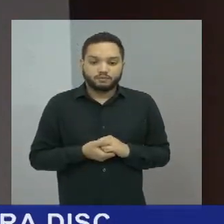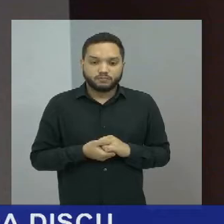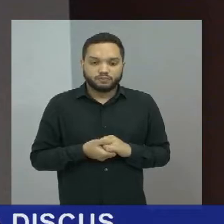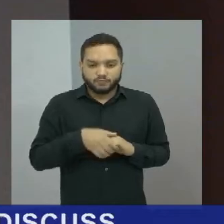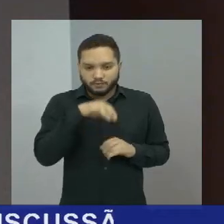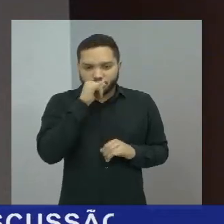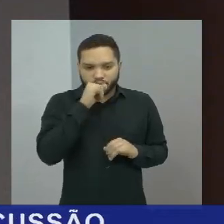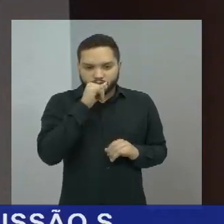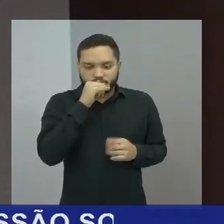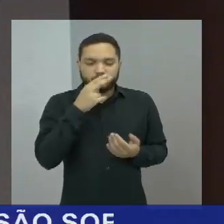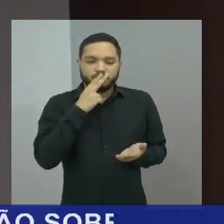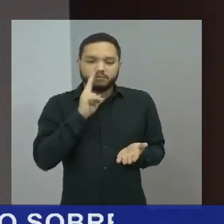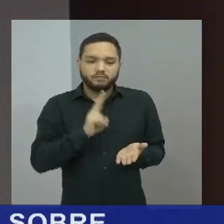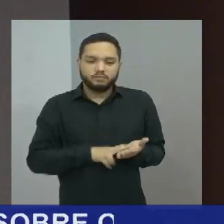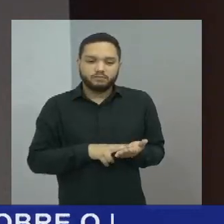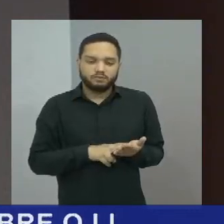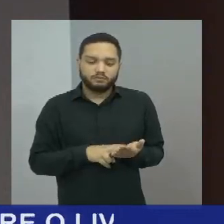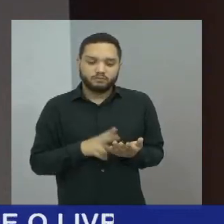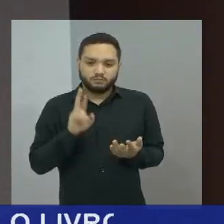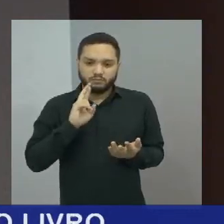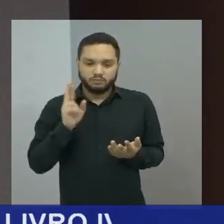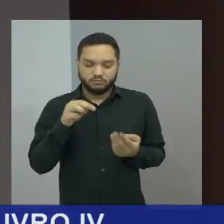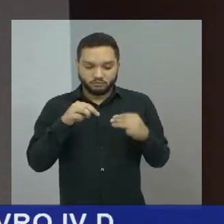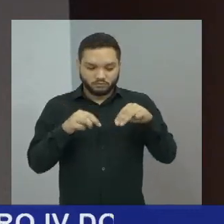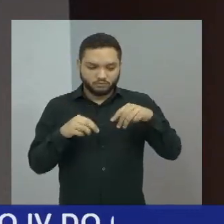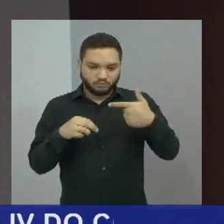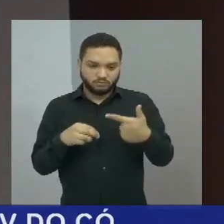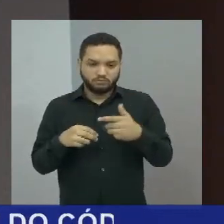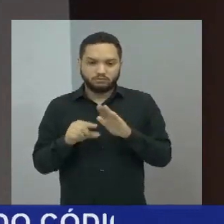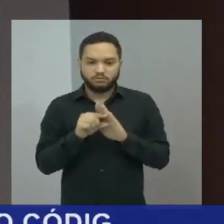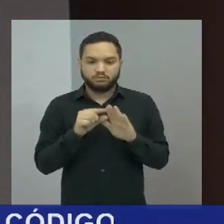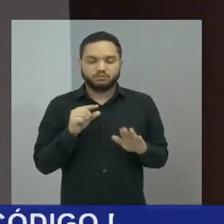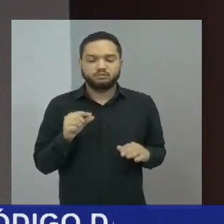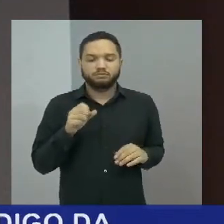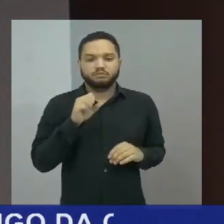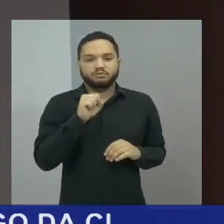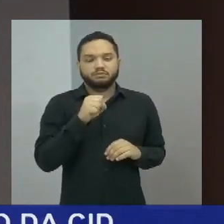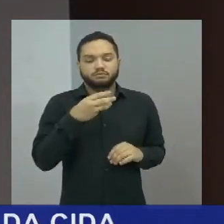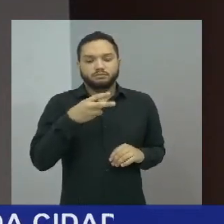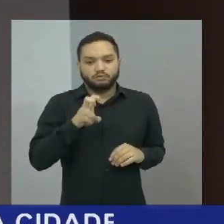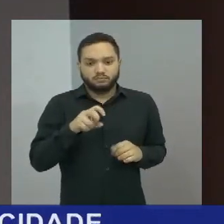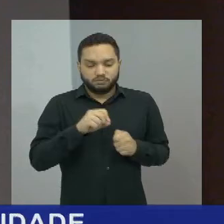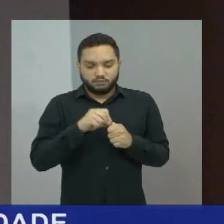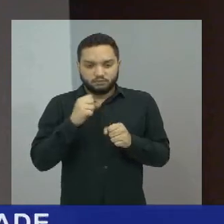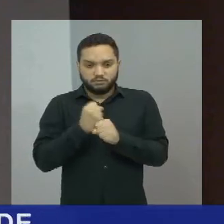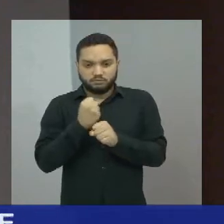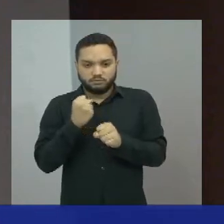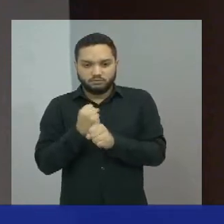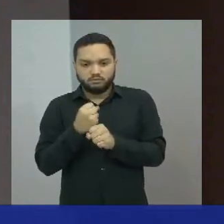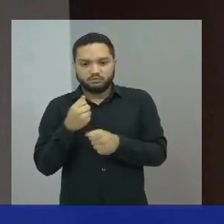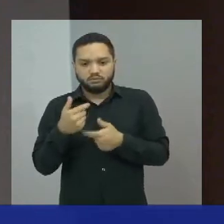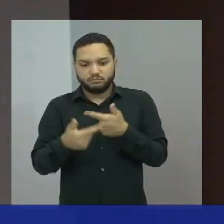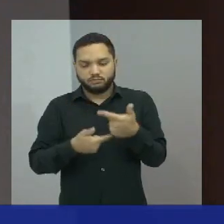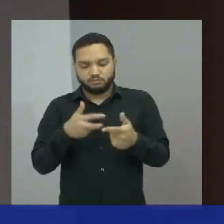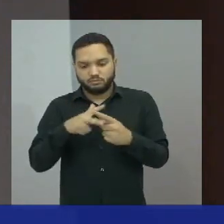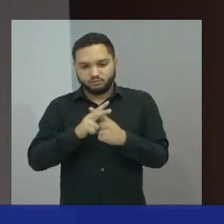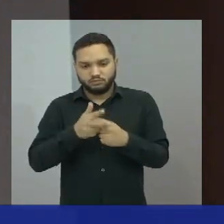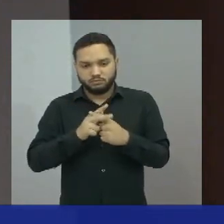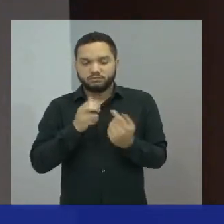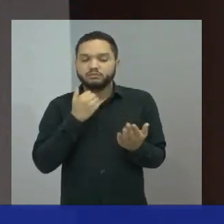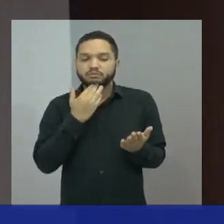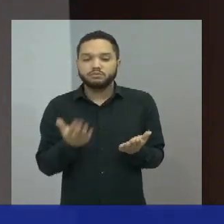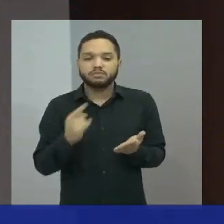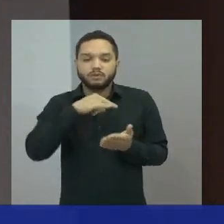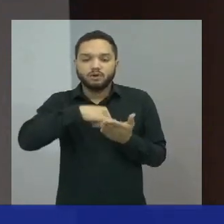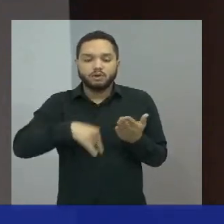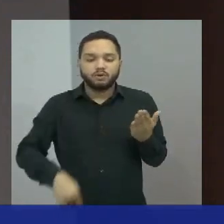Um exemplo de multa em reais por metro quadrado é o artigo 835. Executar obra ou serviço de reparo sem a devida